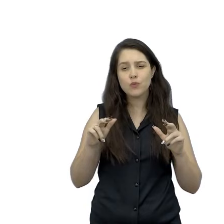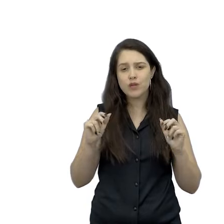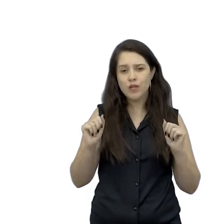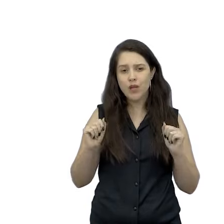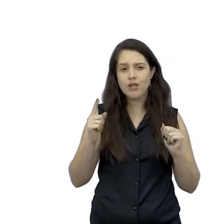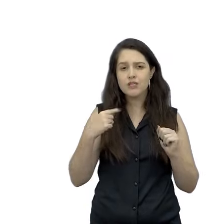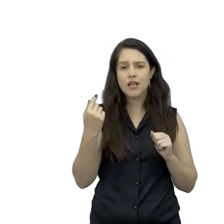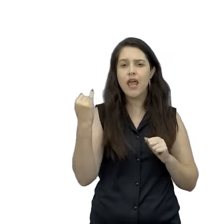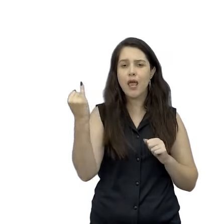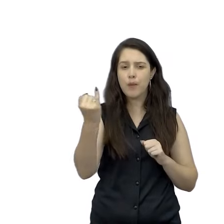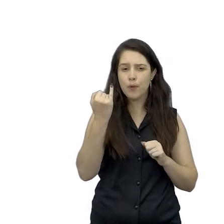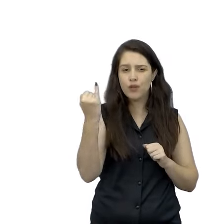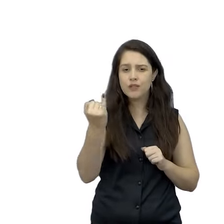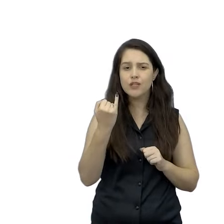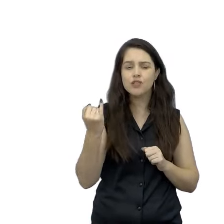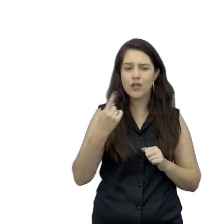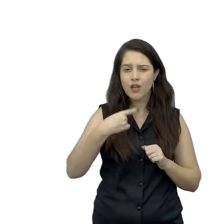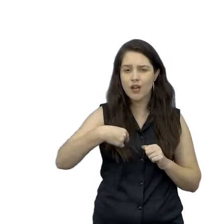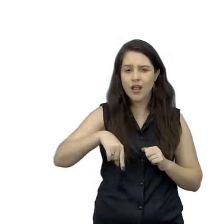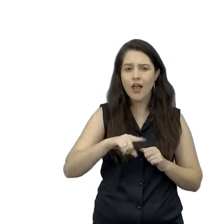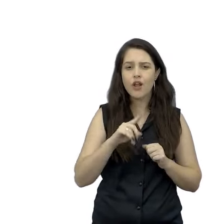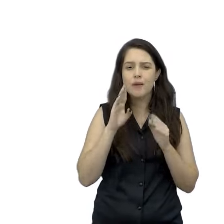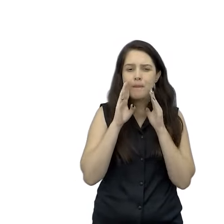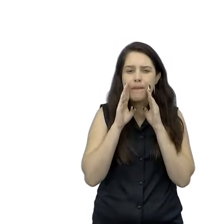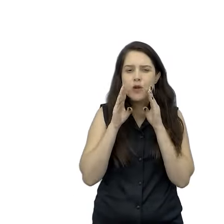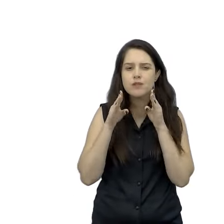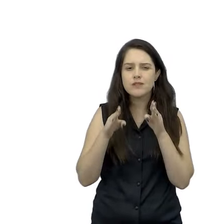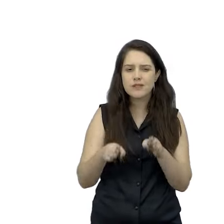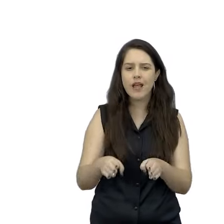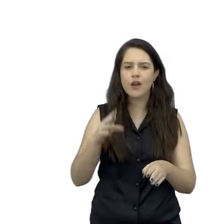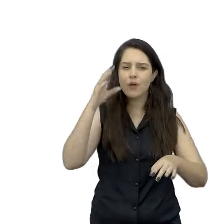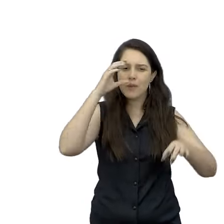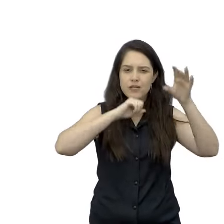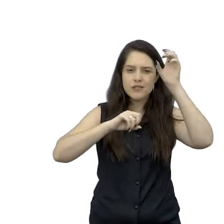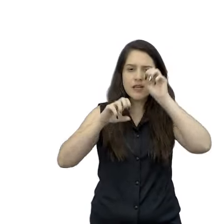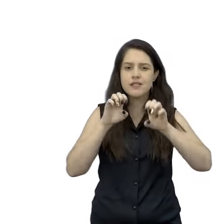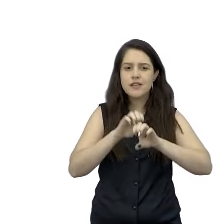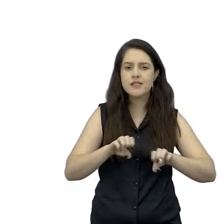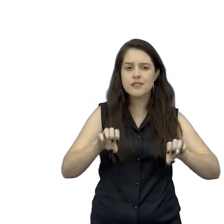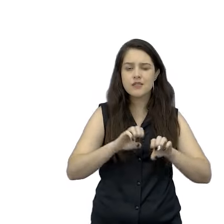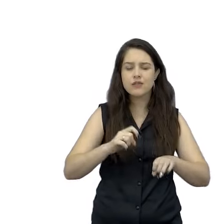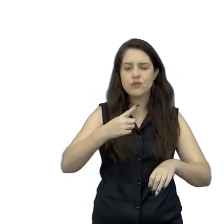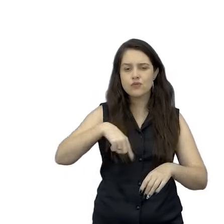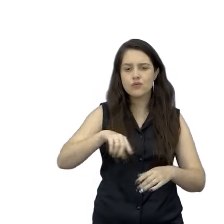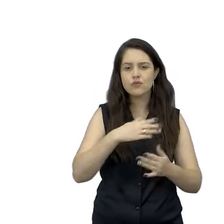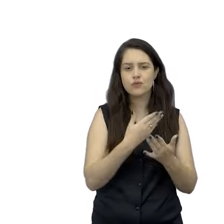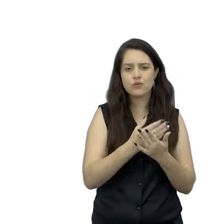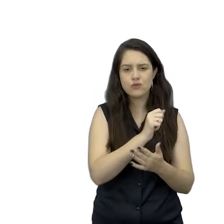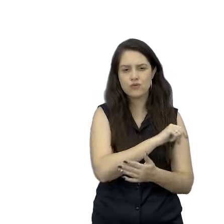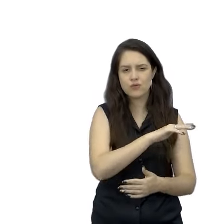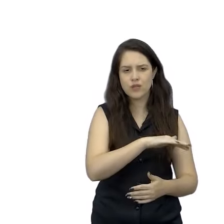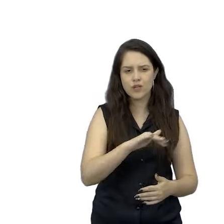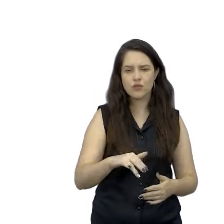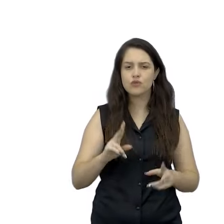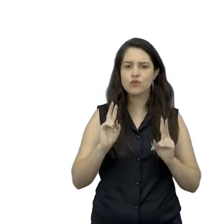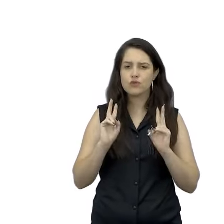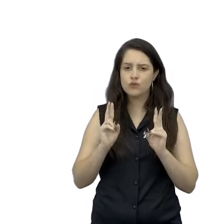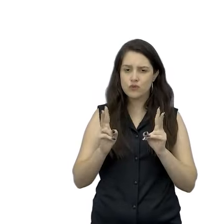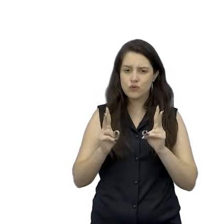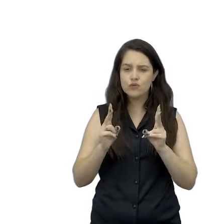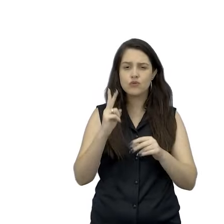tornou importante a gente priorizar as aprendizagens essenciais, já que os nossos estudantes, né,